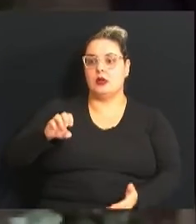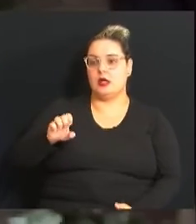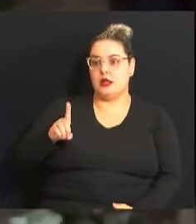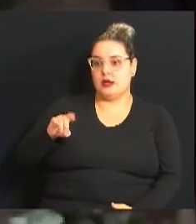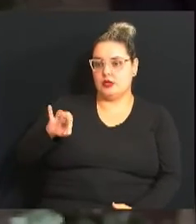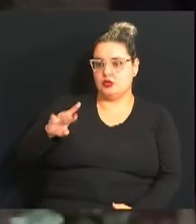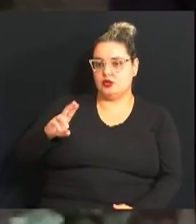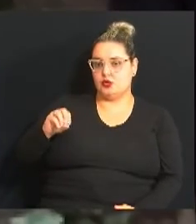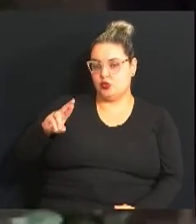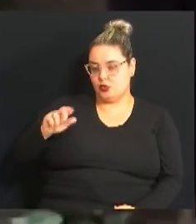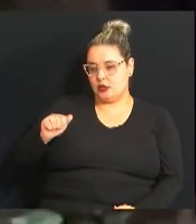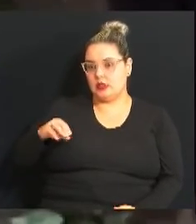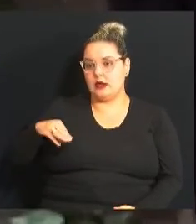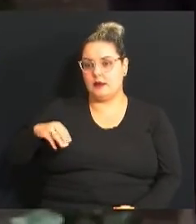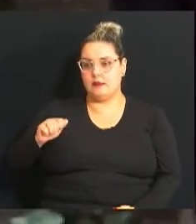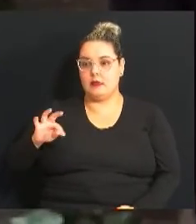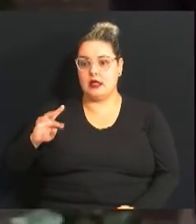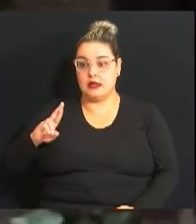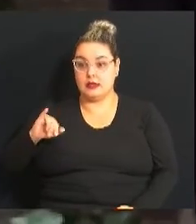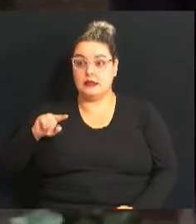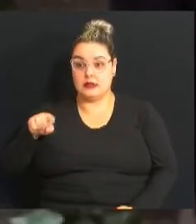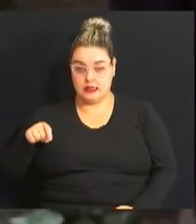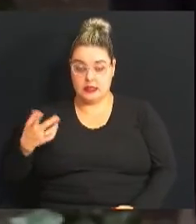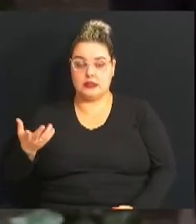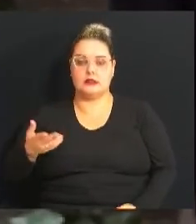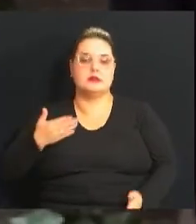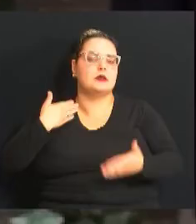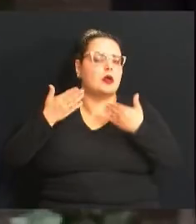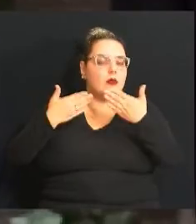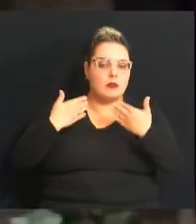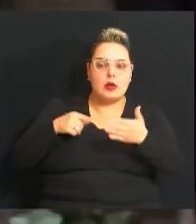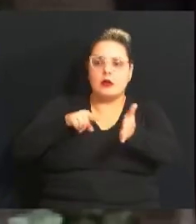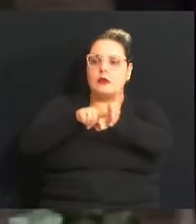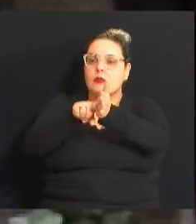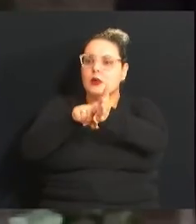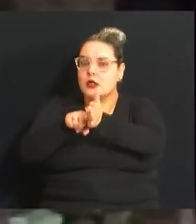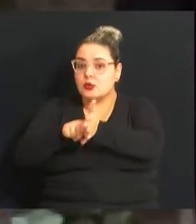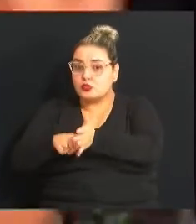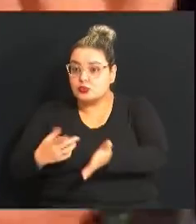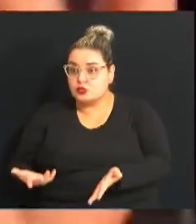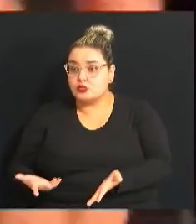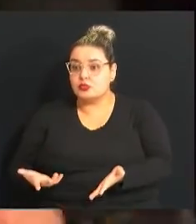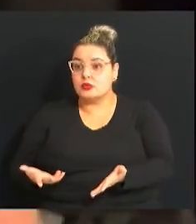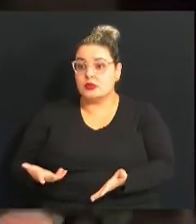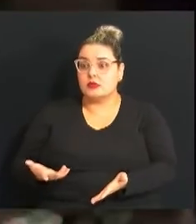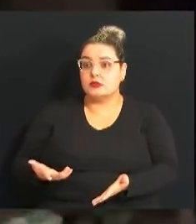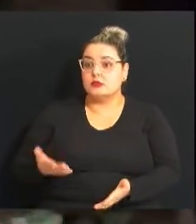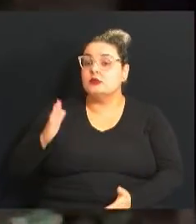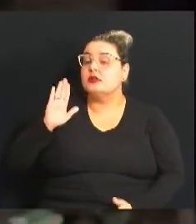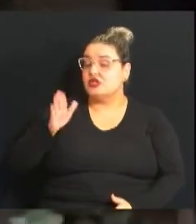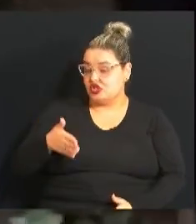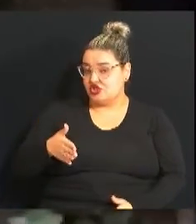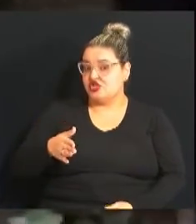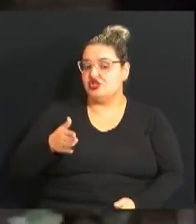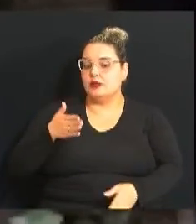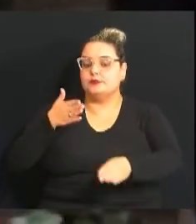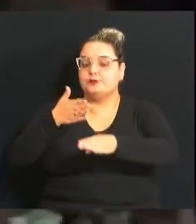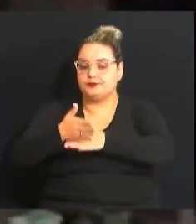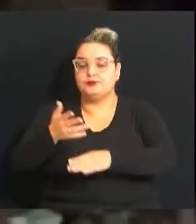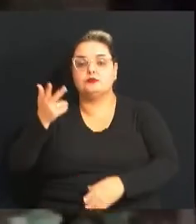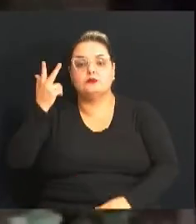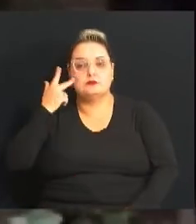nós comentamos muito sobre as perguntas, então isso já fazia parte do